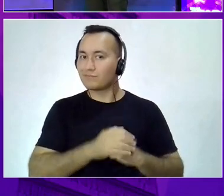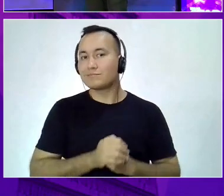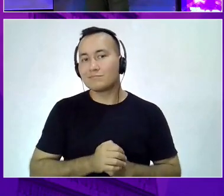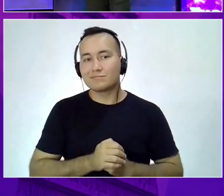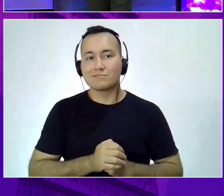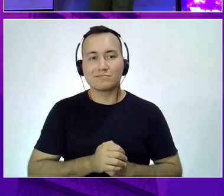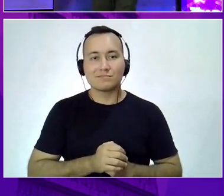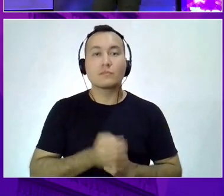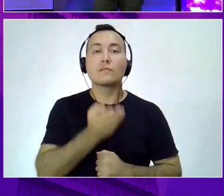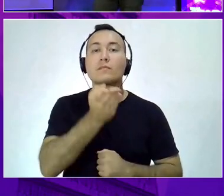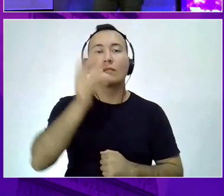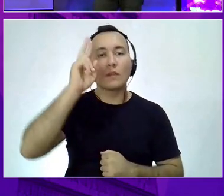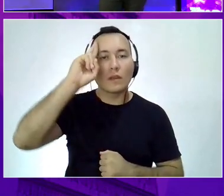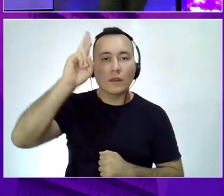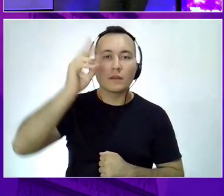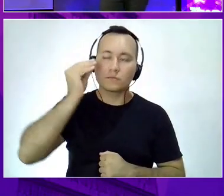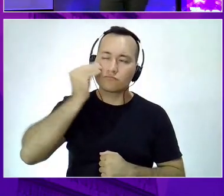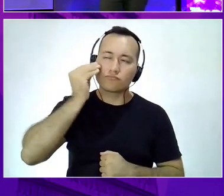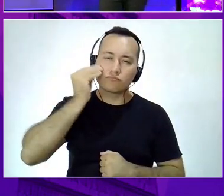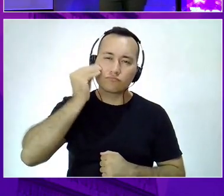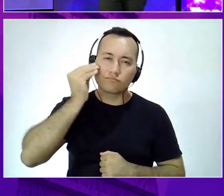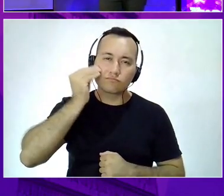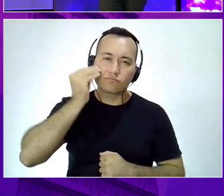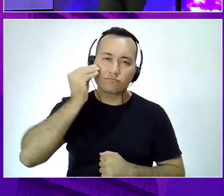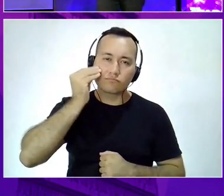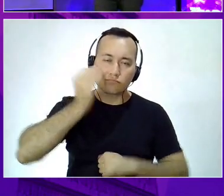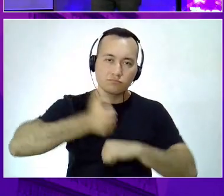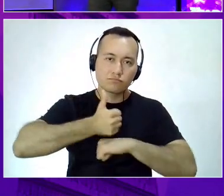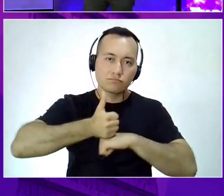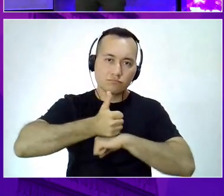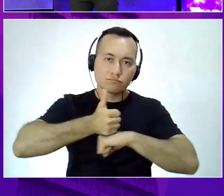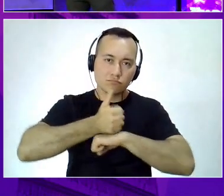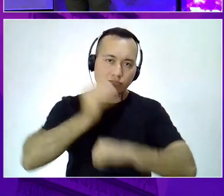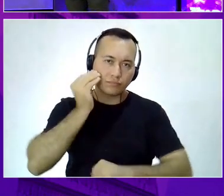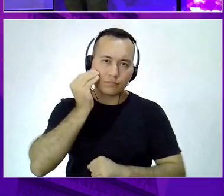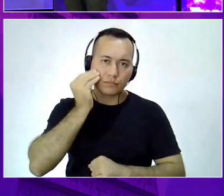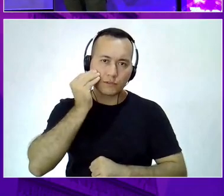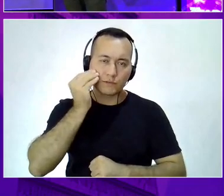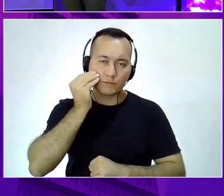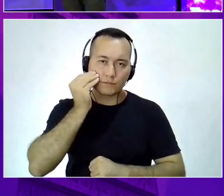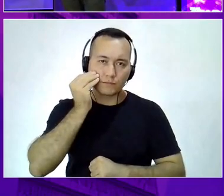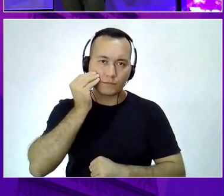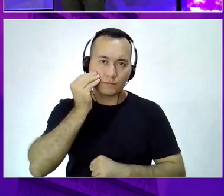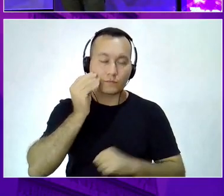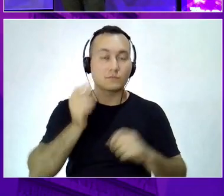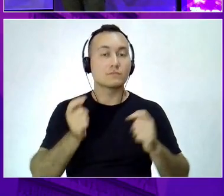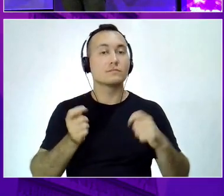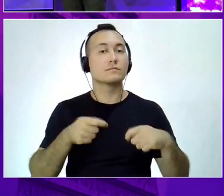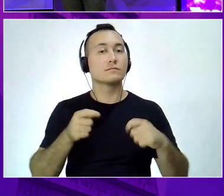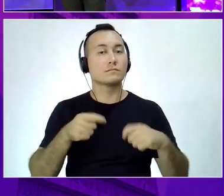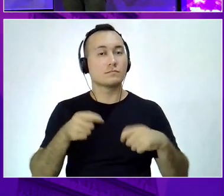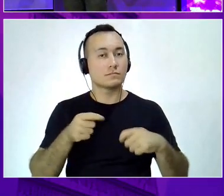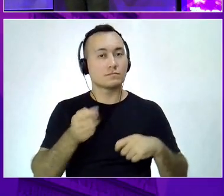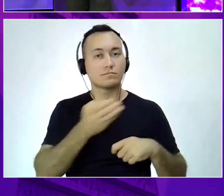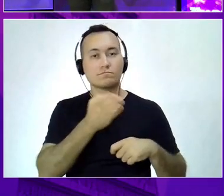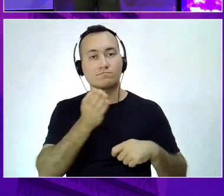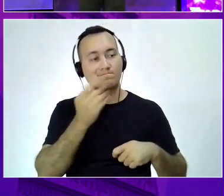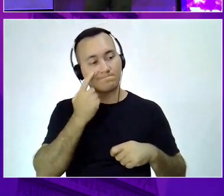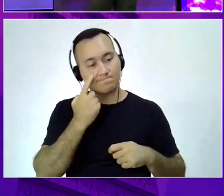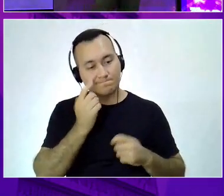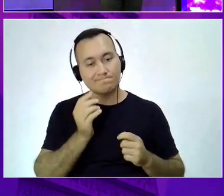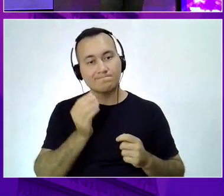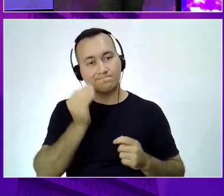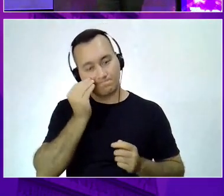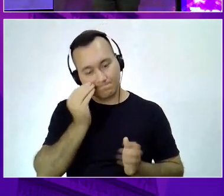gente começa a trabalhar com testes de acessibilidade quando a gente tem um requisito de acessibilidade que a gente precisa alcançar. Mas em